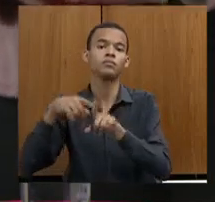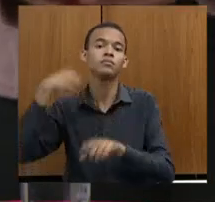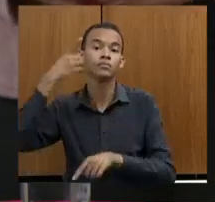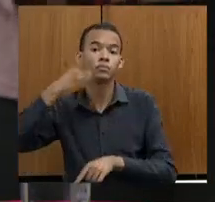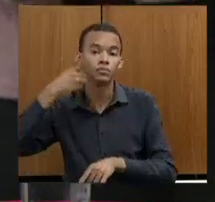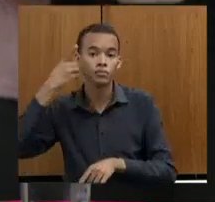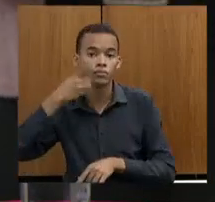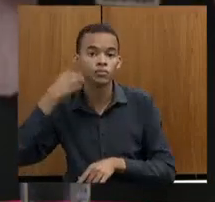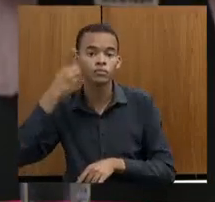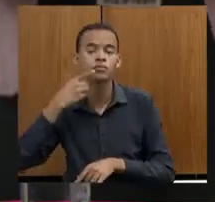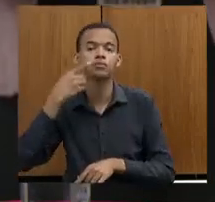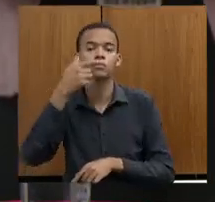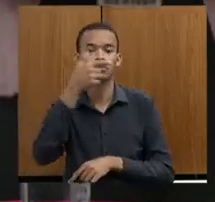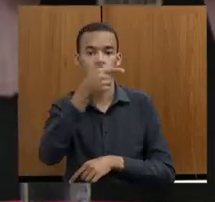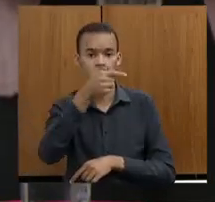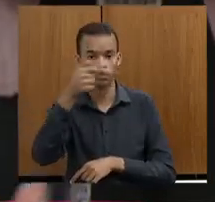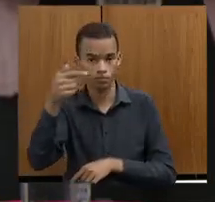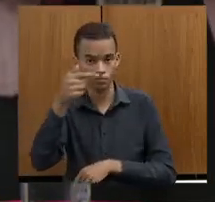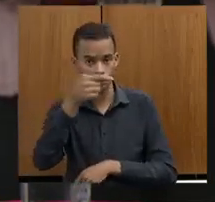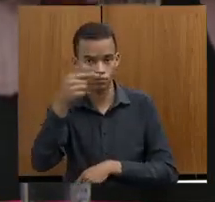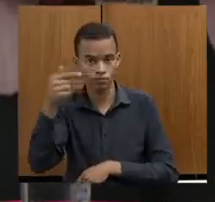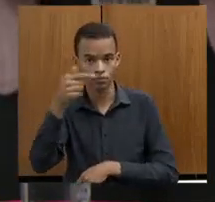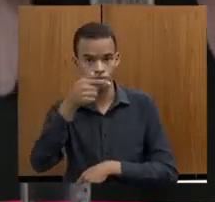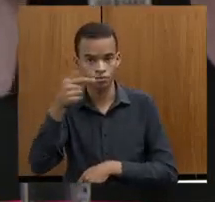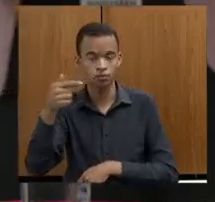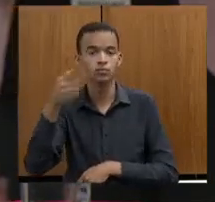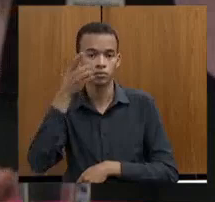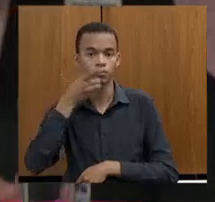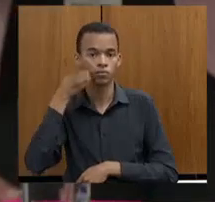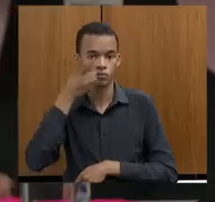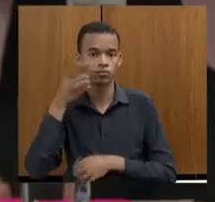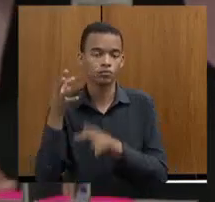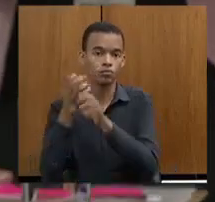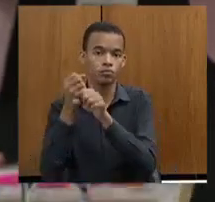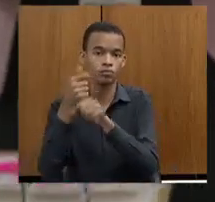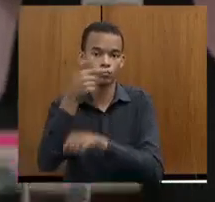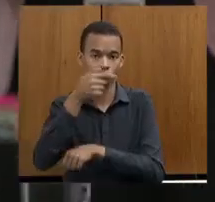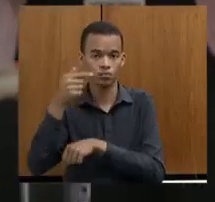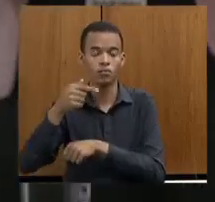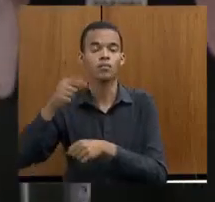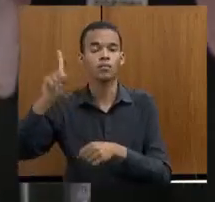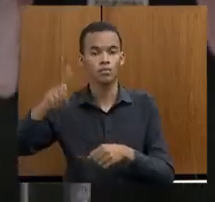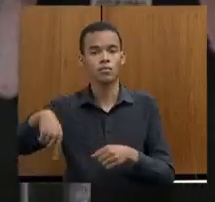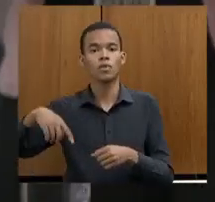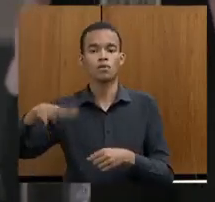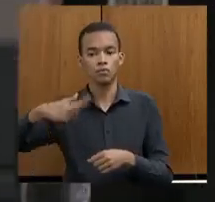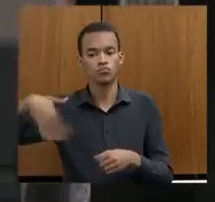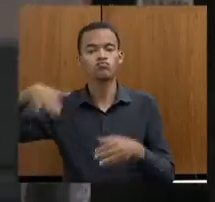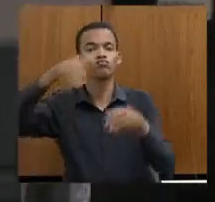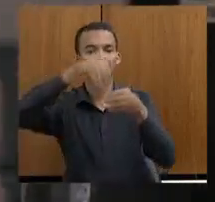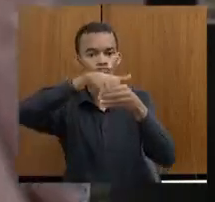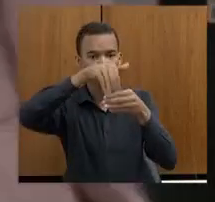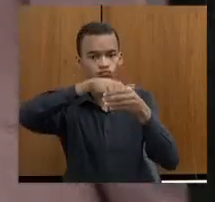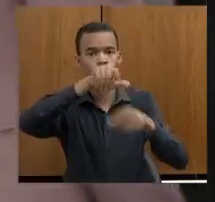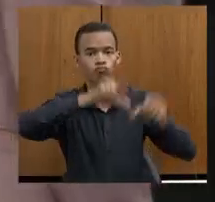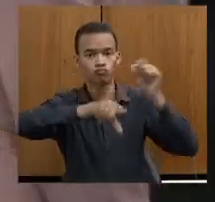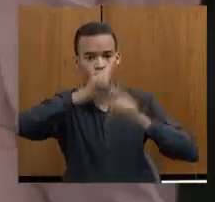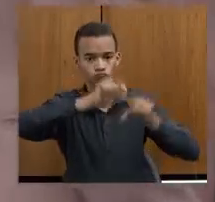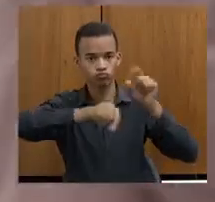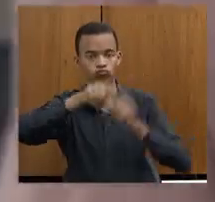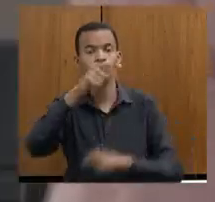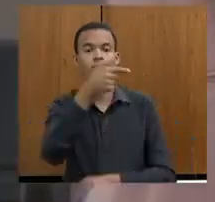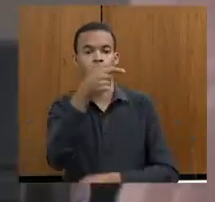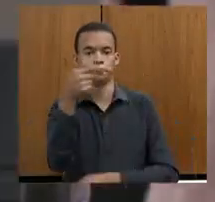77 deputados eleitos legitimamente democraticamente pelo povo de Minas Gerais assim como nosso Governador romeuzema aqueles que estarão